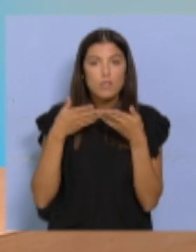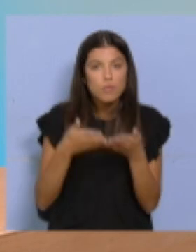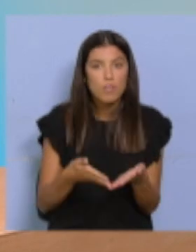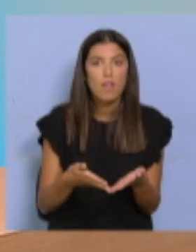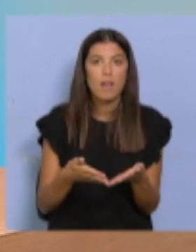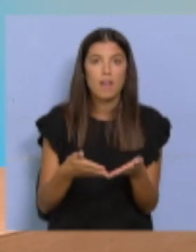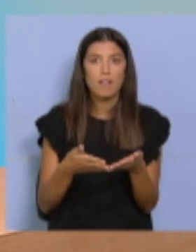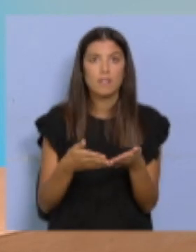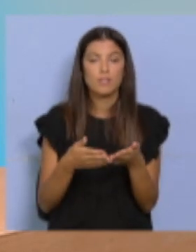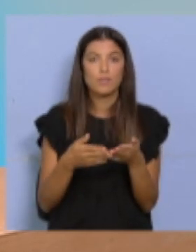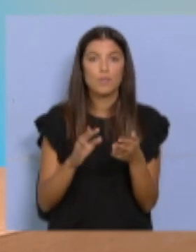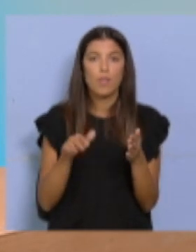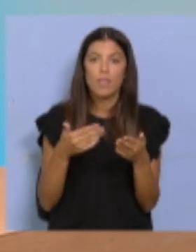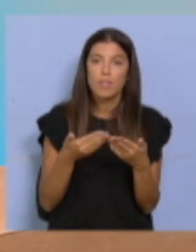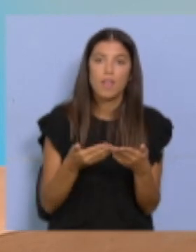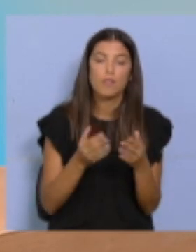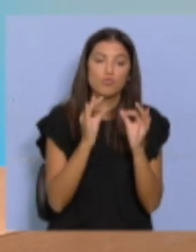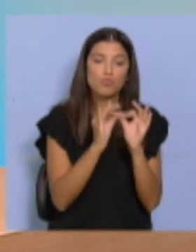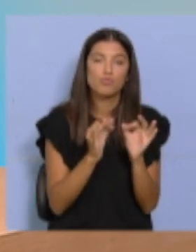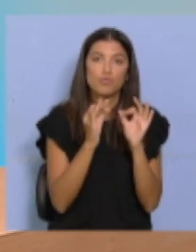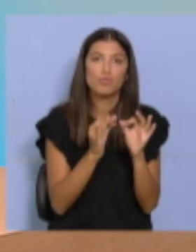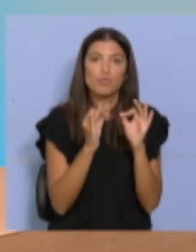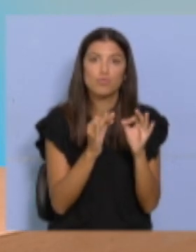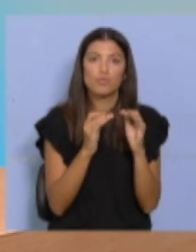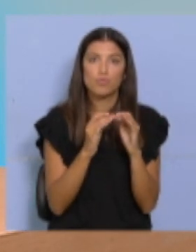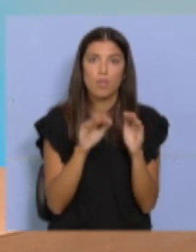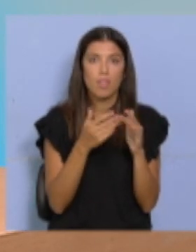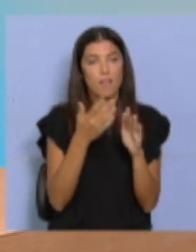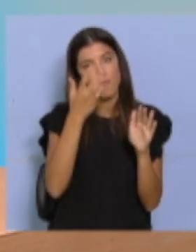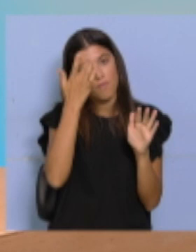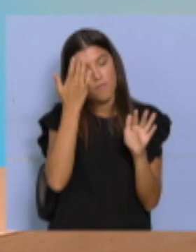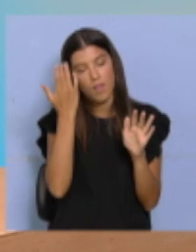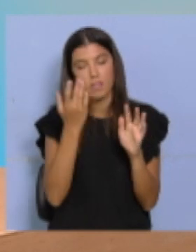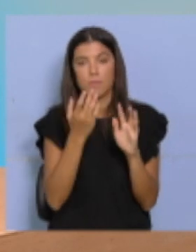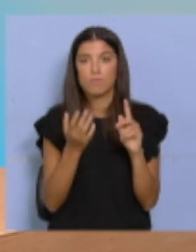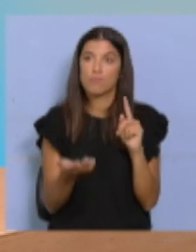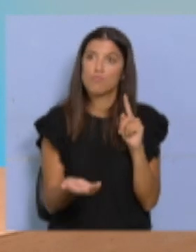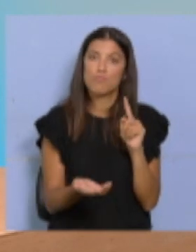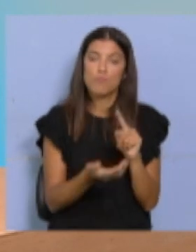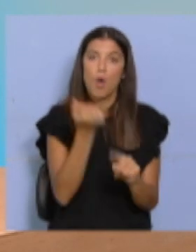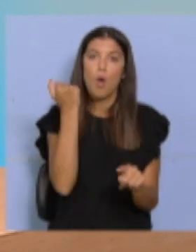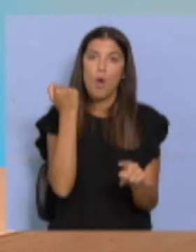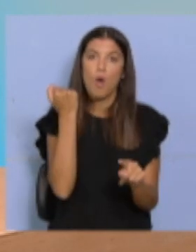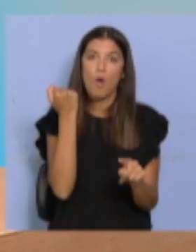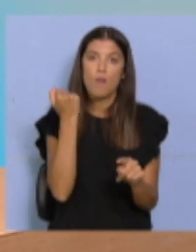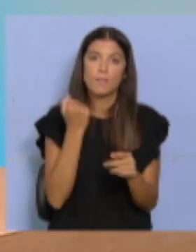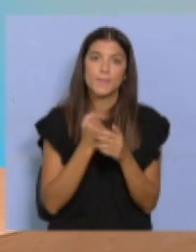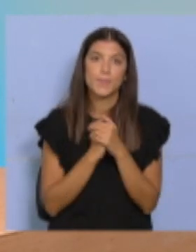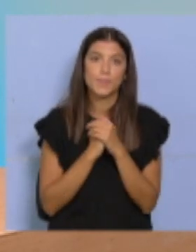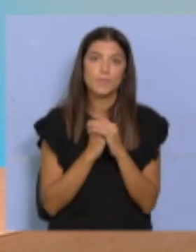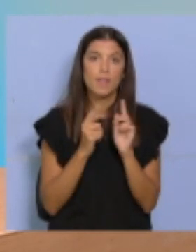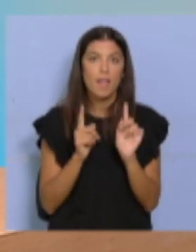um sustento que fosse mais fácil para si, para superar esta dificuldade. Acho que é outro